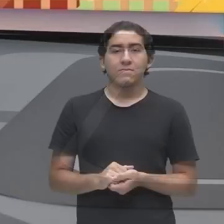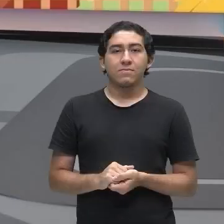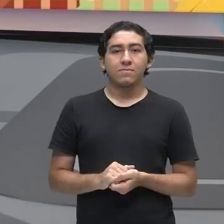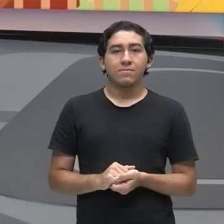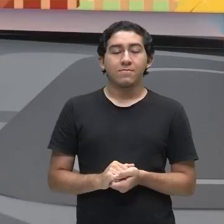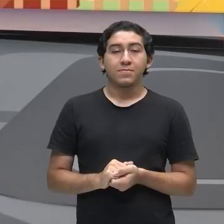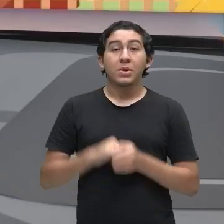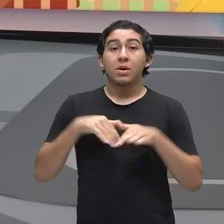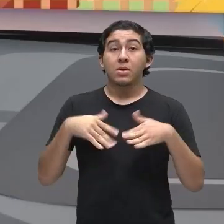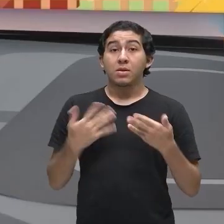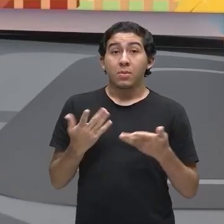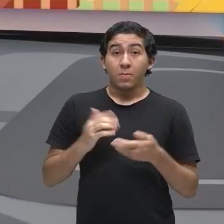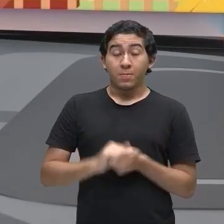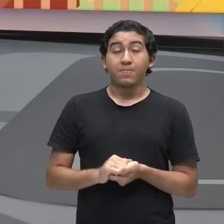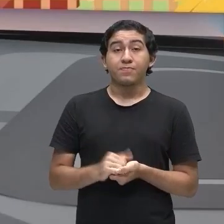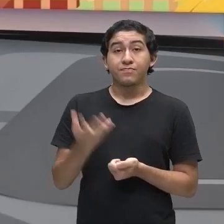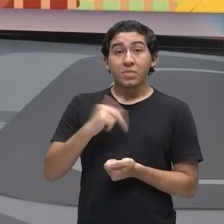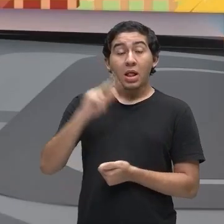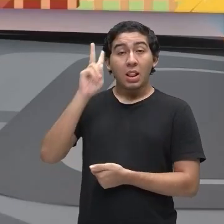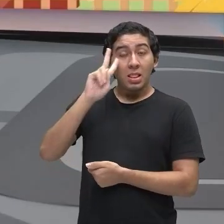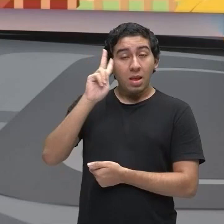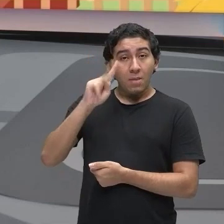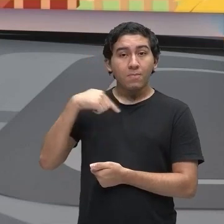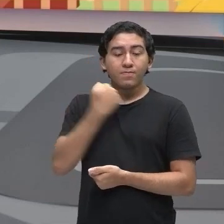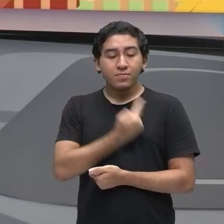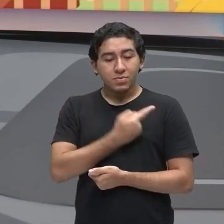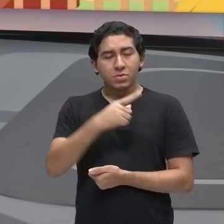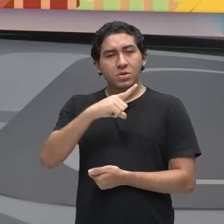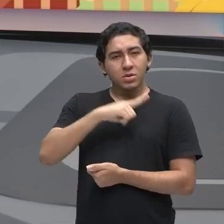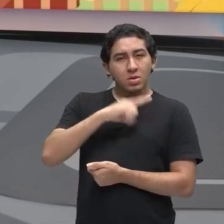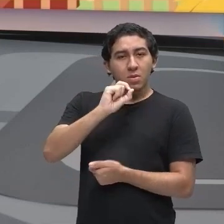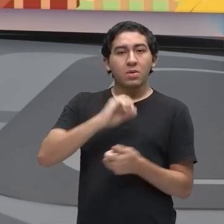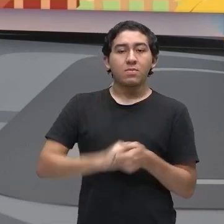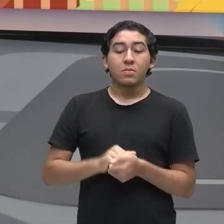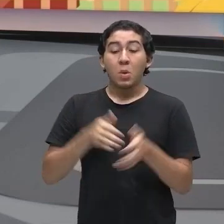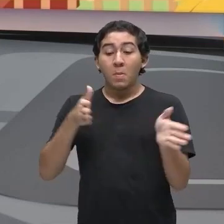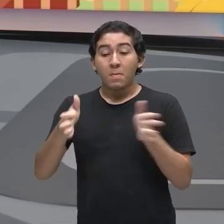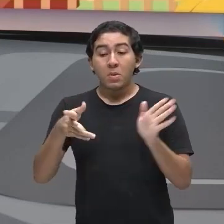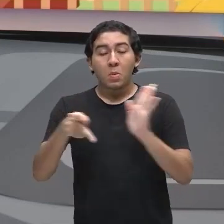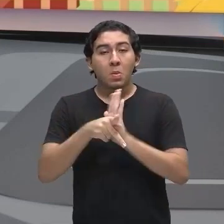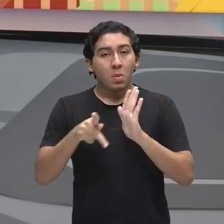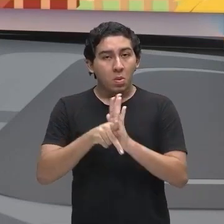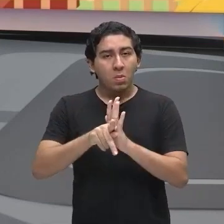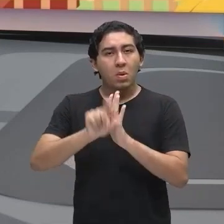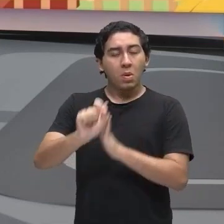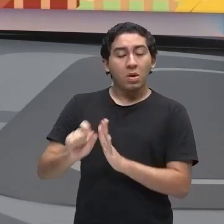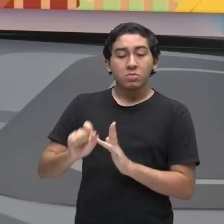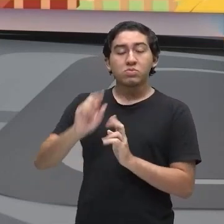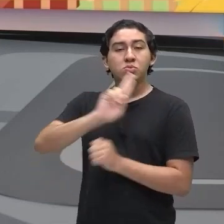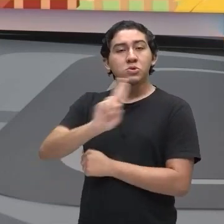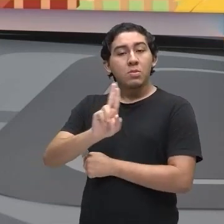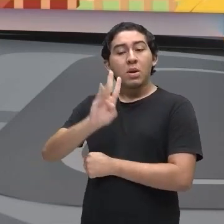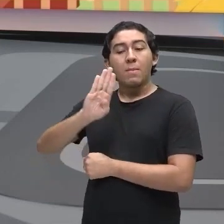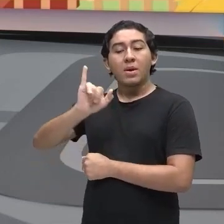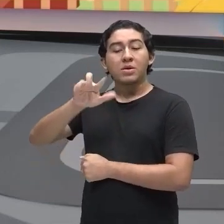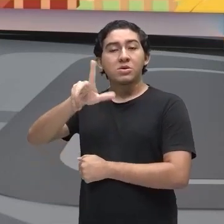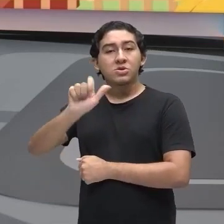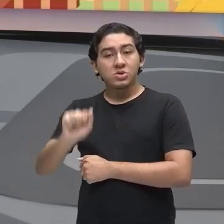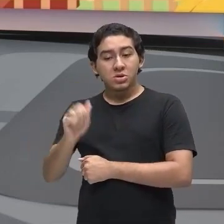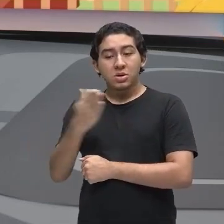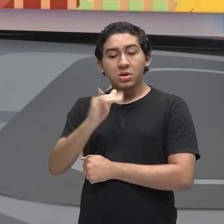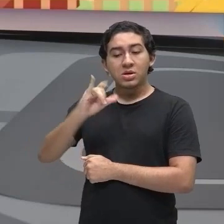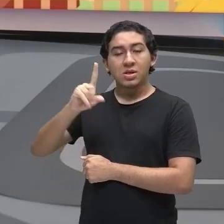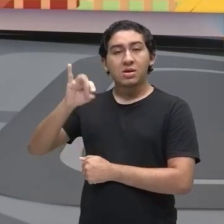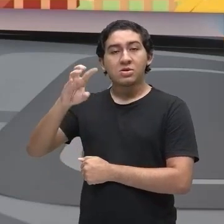Então vamos lá, galerinha, olha só, lembrando que a gente vai estar aqui dentro do período que compreende a chamada Baixa Idade Média, né? Nós